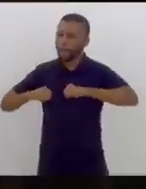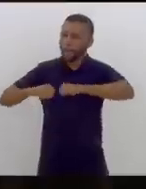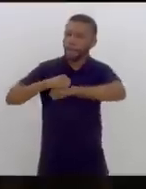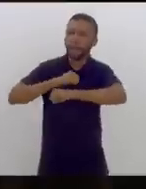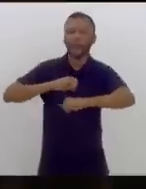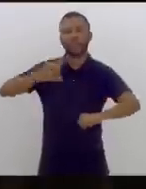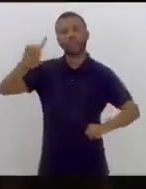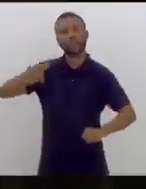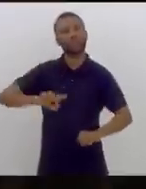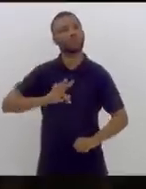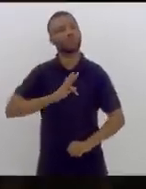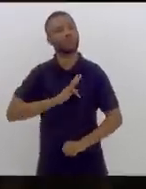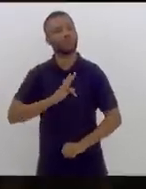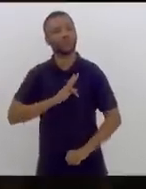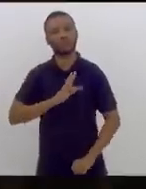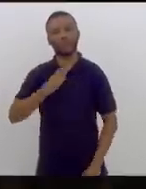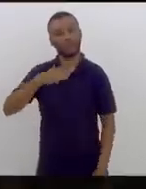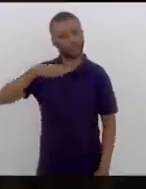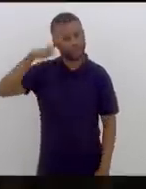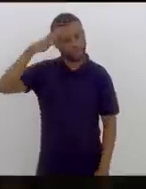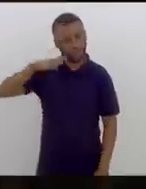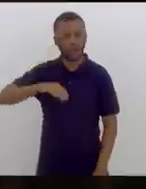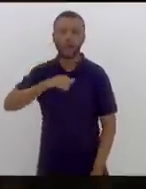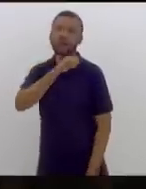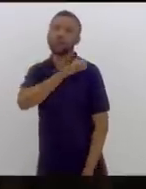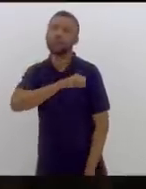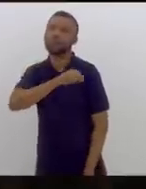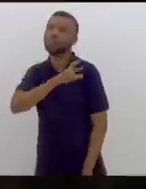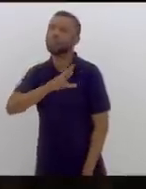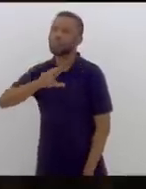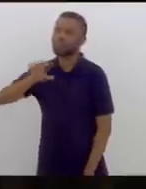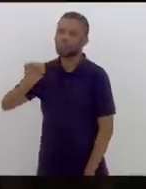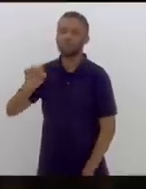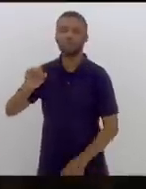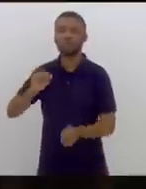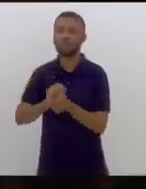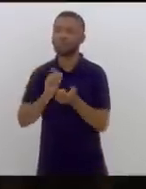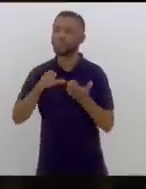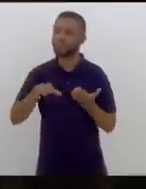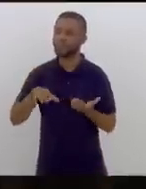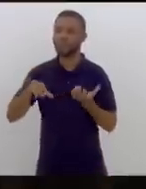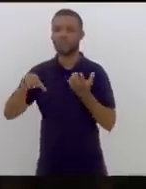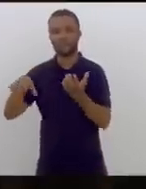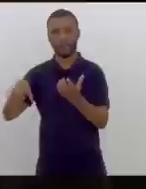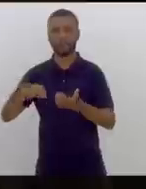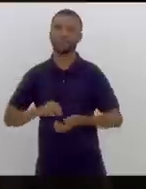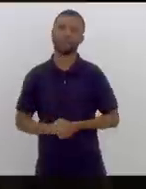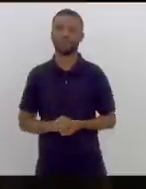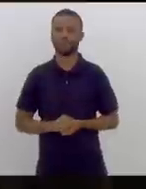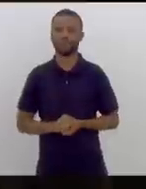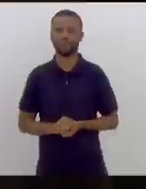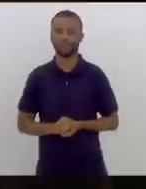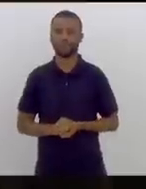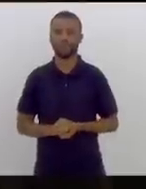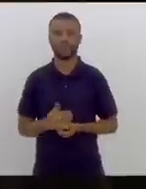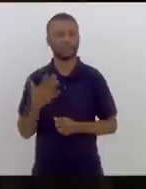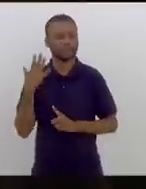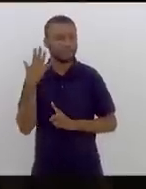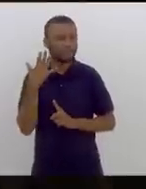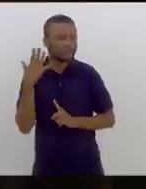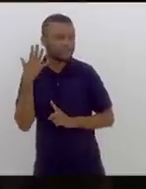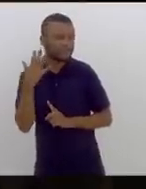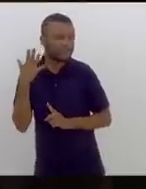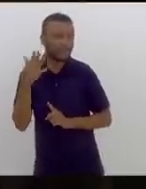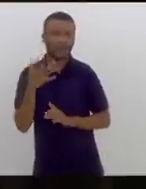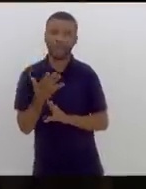dos policiais militares do Estado do Rio de Janeiro junto ao congresso nacional como as minhas falas a